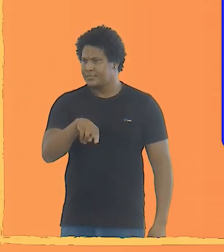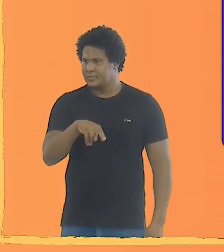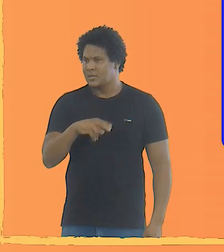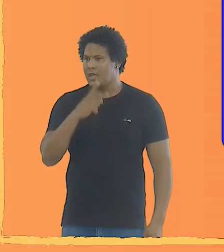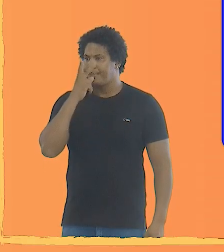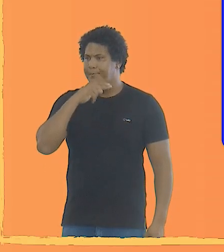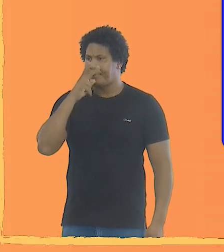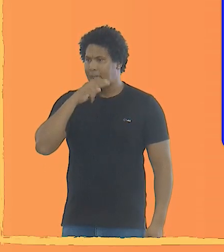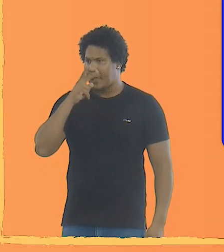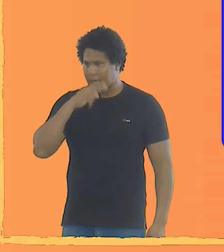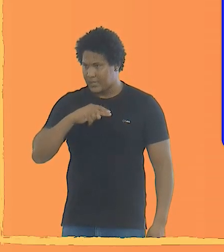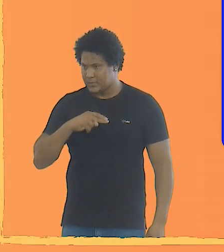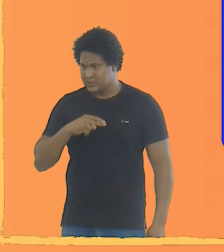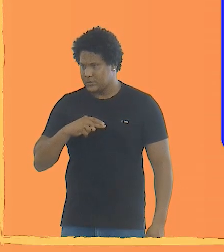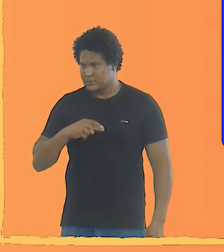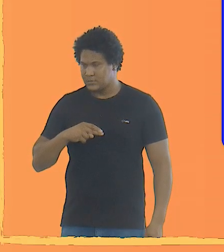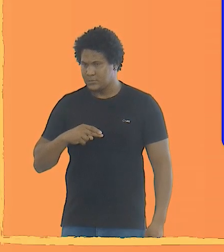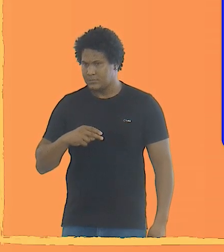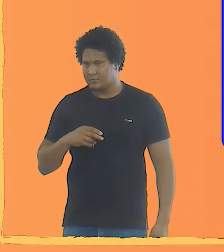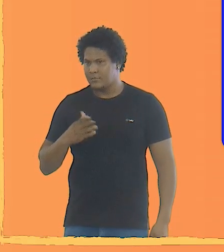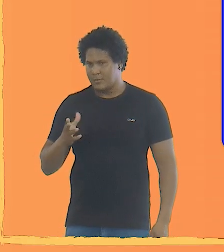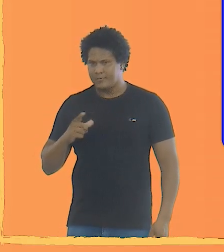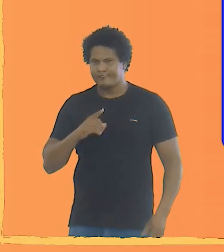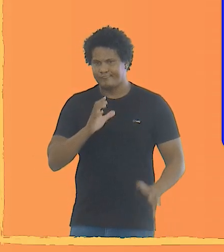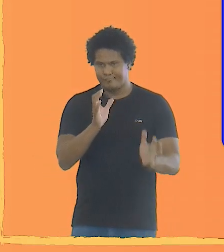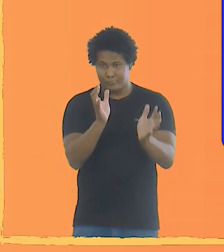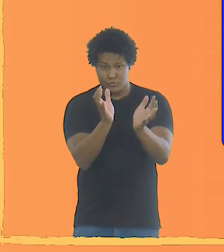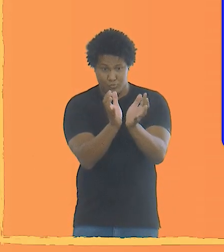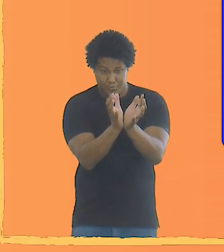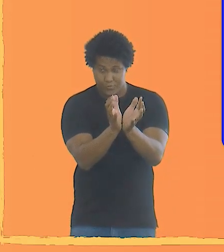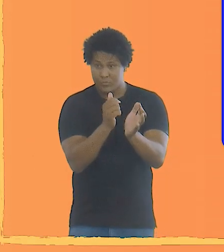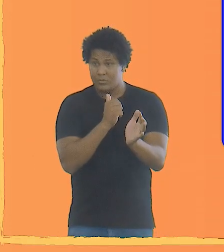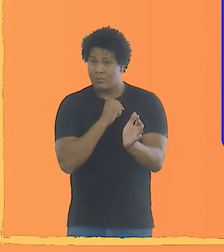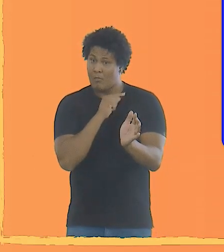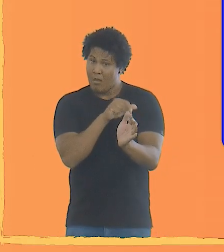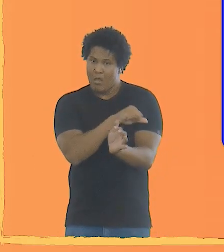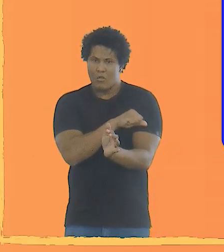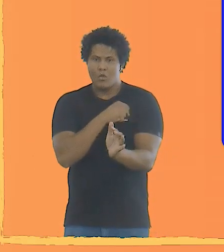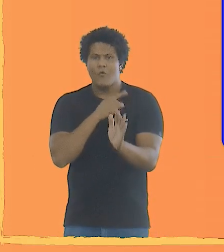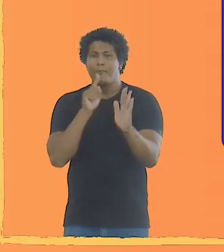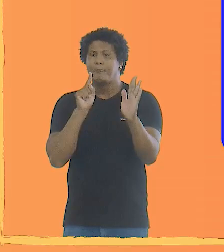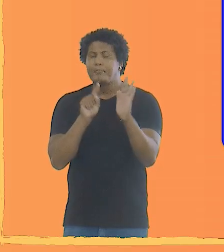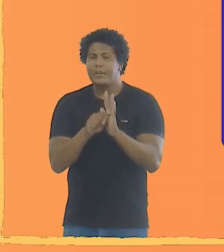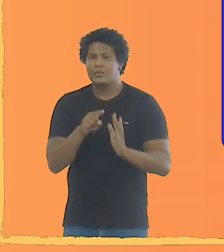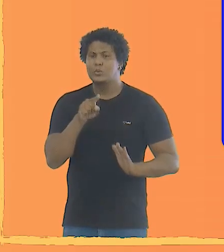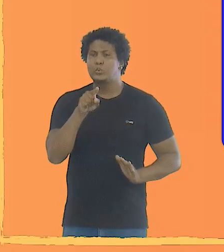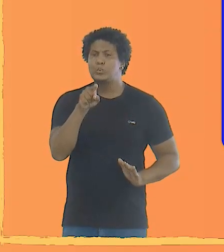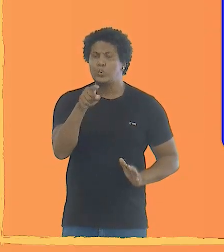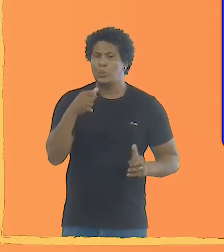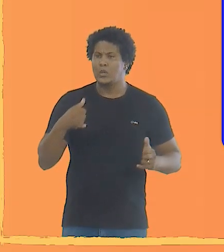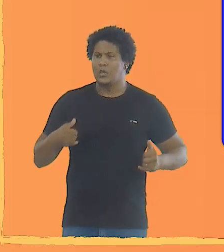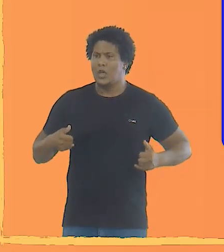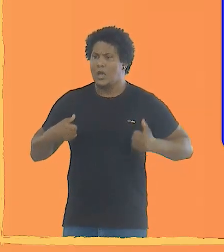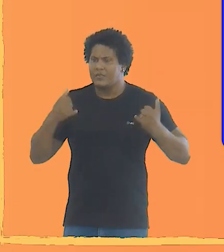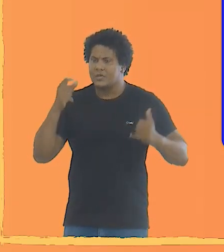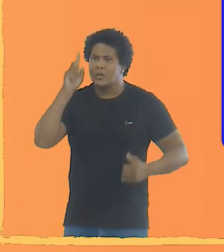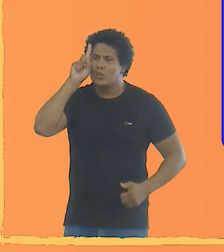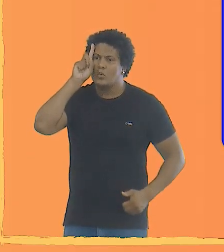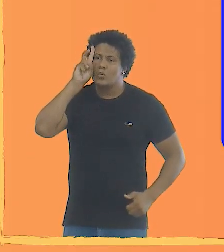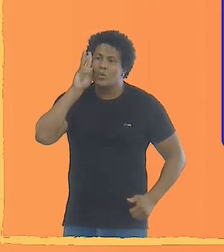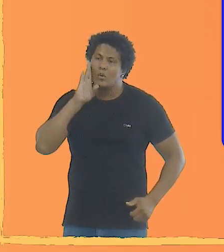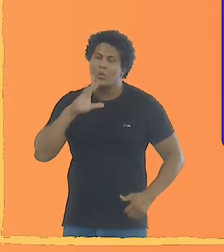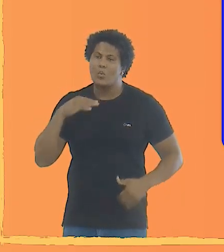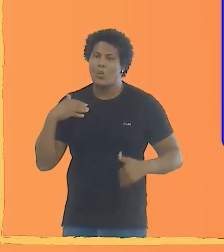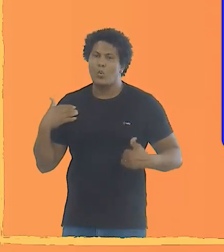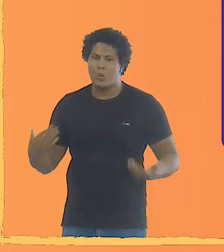de alunos e eu vou perguntar para cada um dos alunos: qual é o dia da semana do teu aniversário?